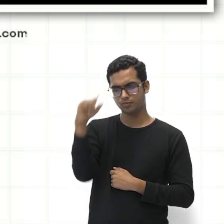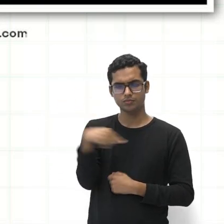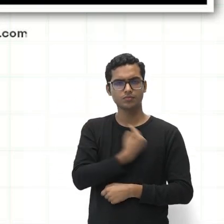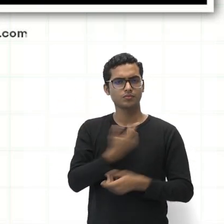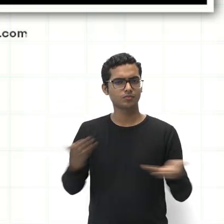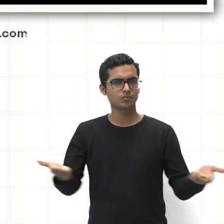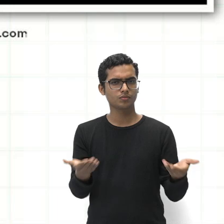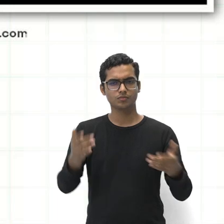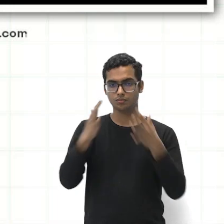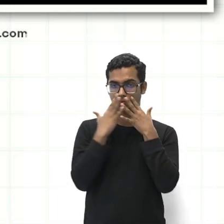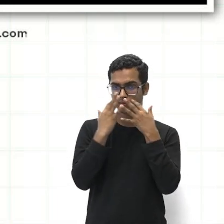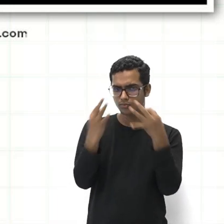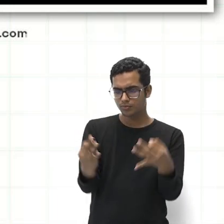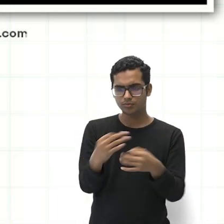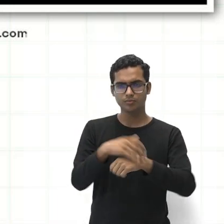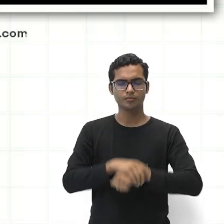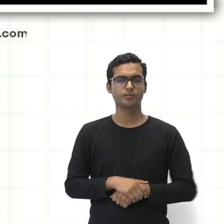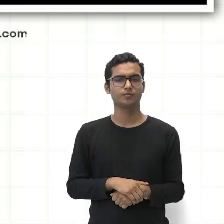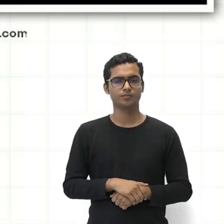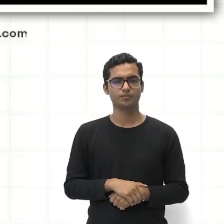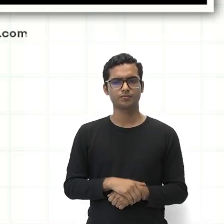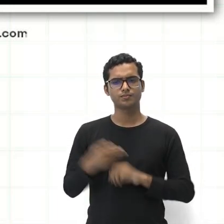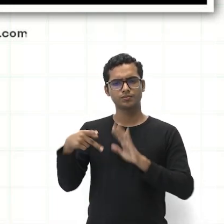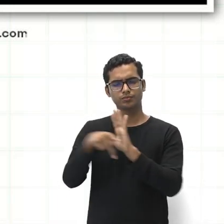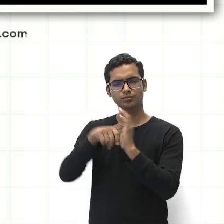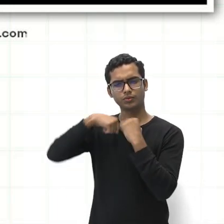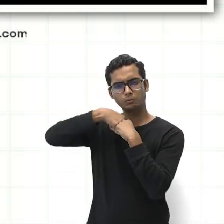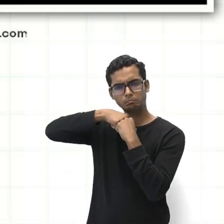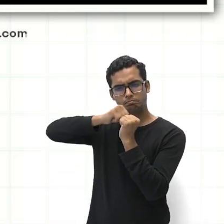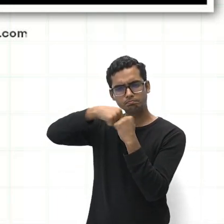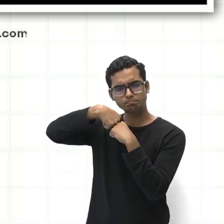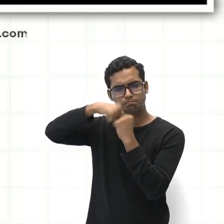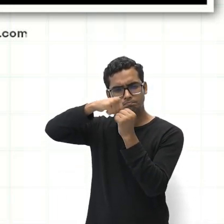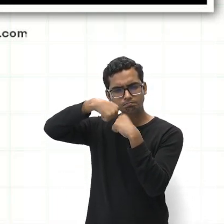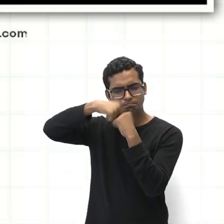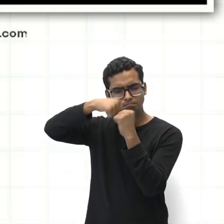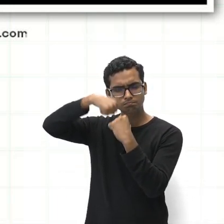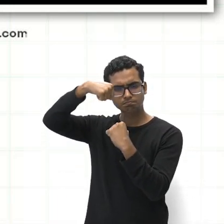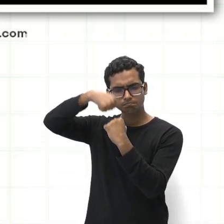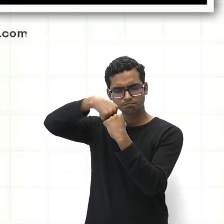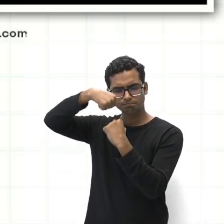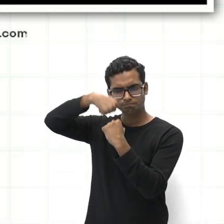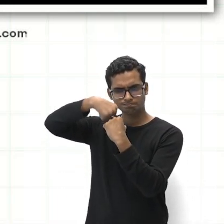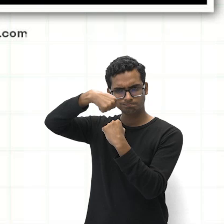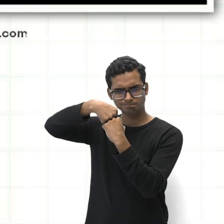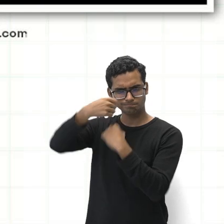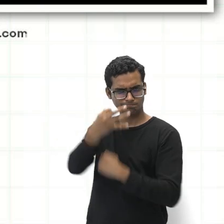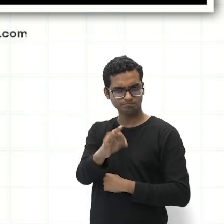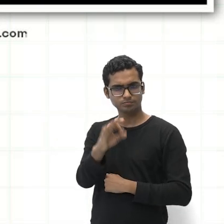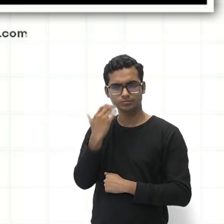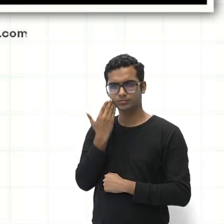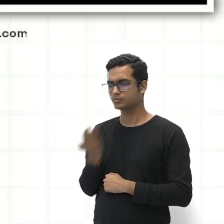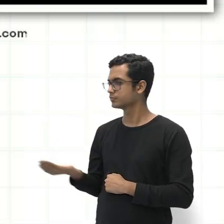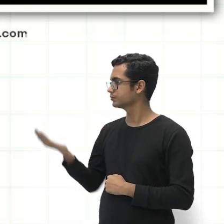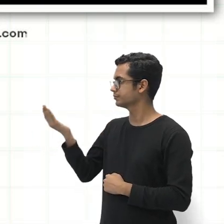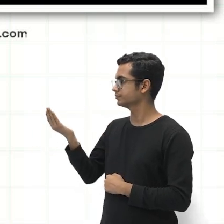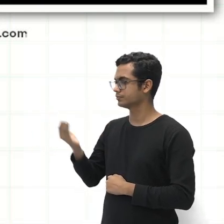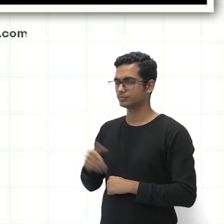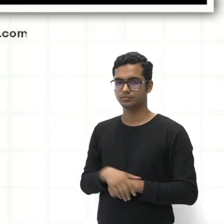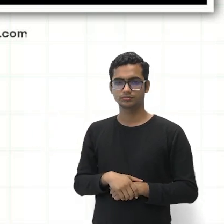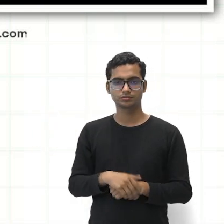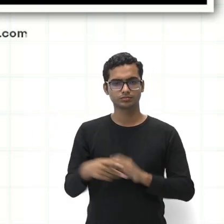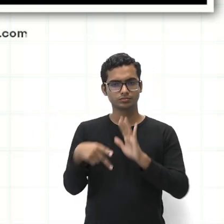atenção. Aqui nós temos um osso encontrando o outro, certo? E aqui, ó, nós temos